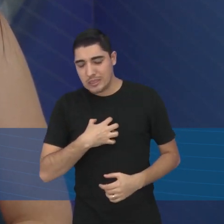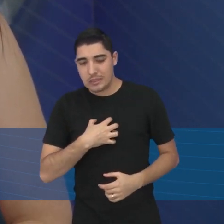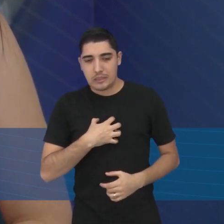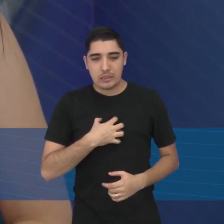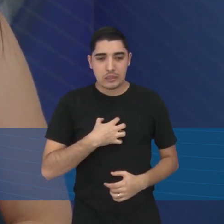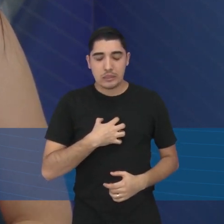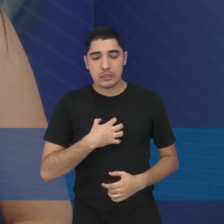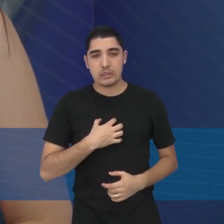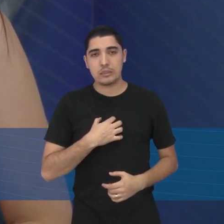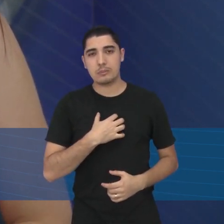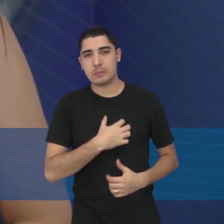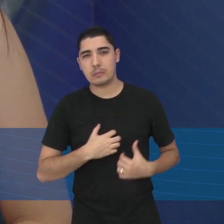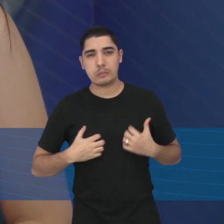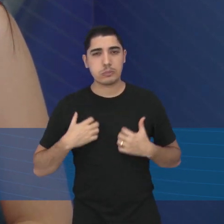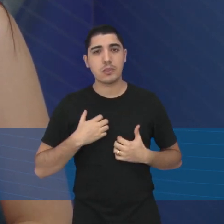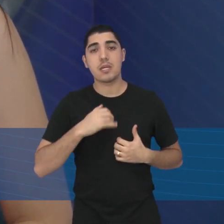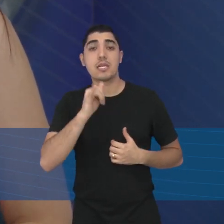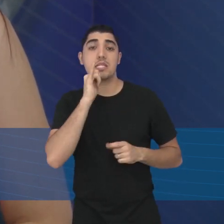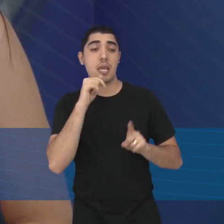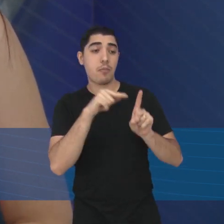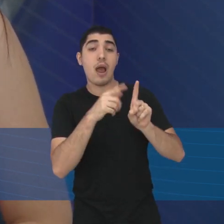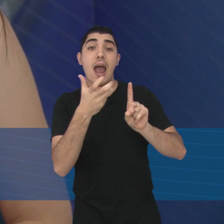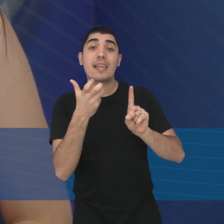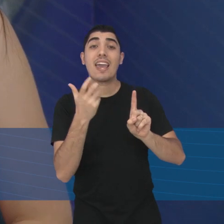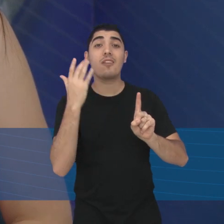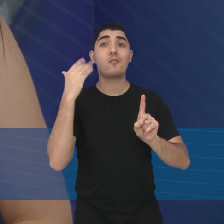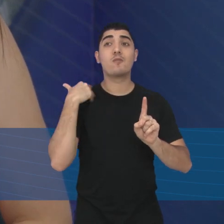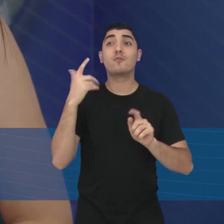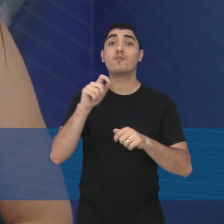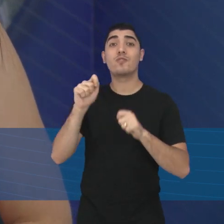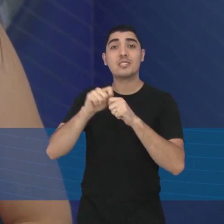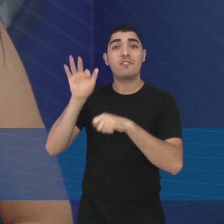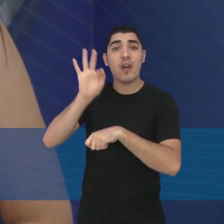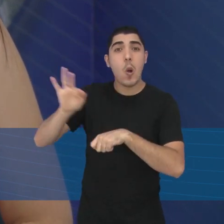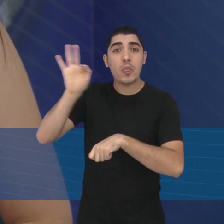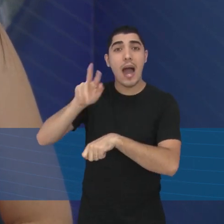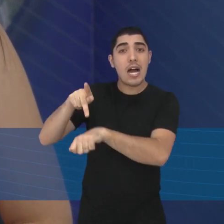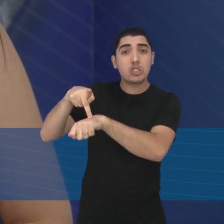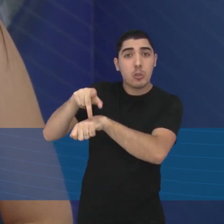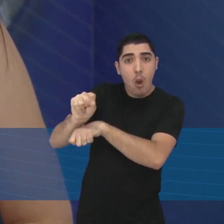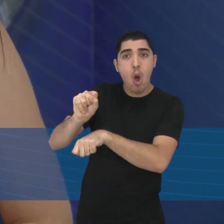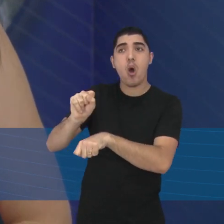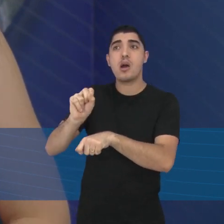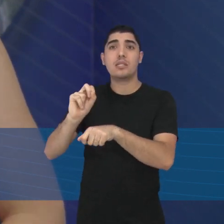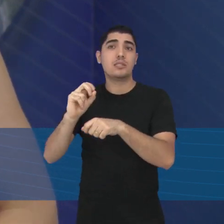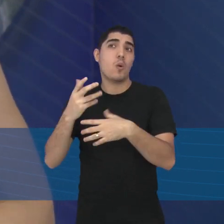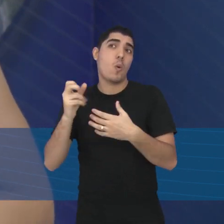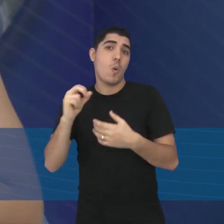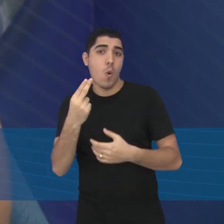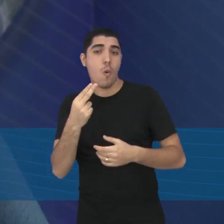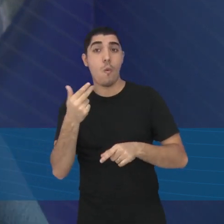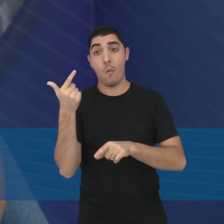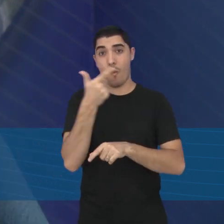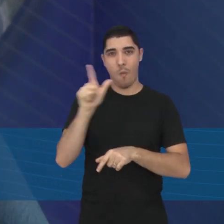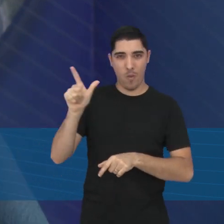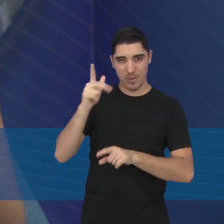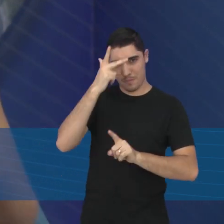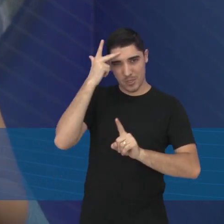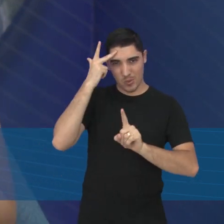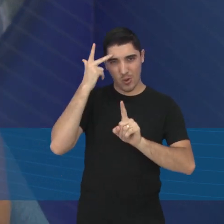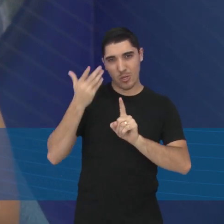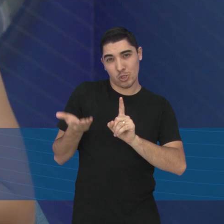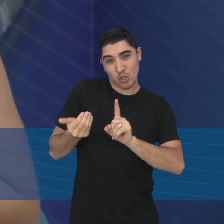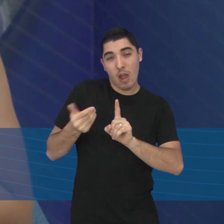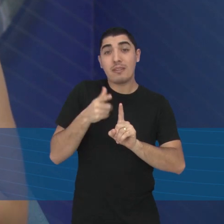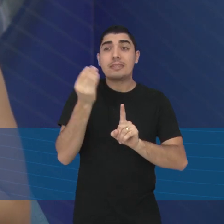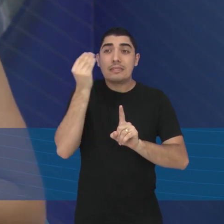você de repente queria fazer um curso de graduação, mais jovem, não consegue, consequentemente, para